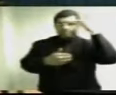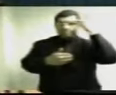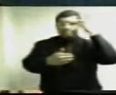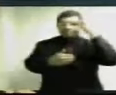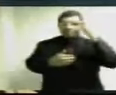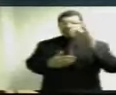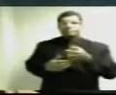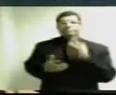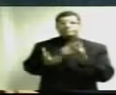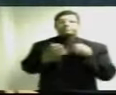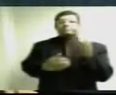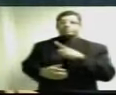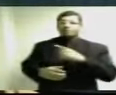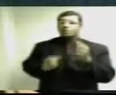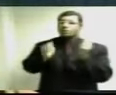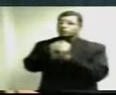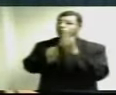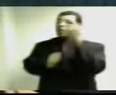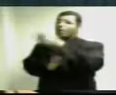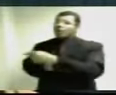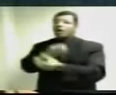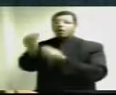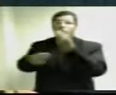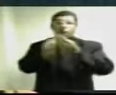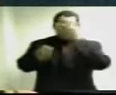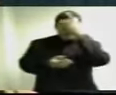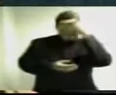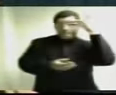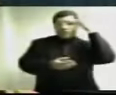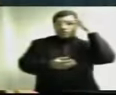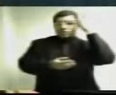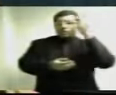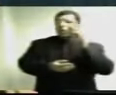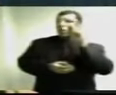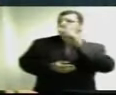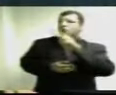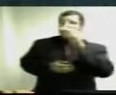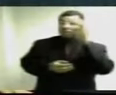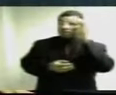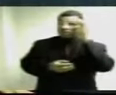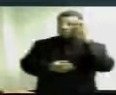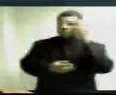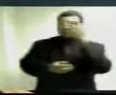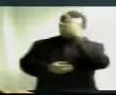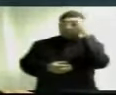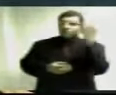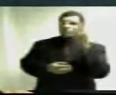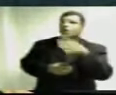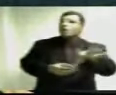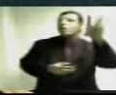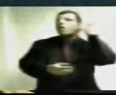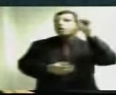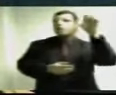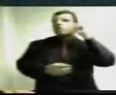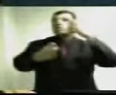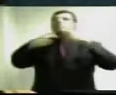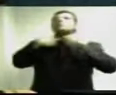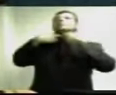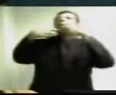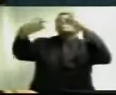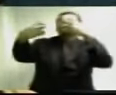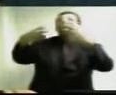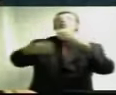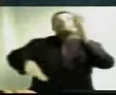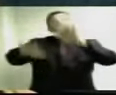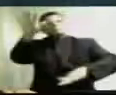população, para que nós estejamos lá, como cidadão, olhando nos olhos das pessoas, ouvindo os gritos